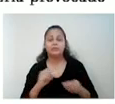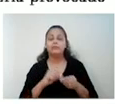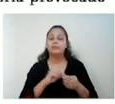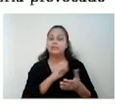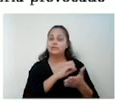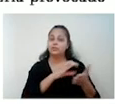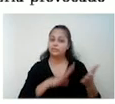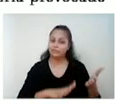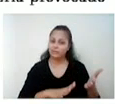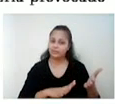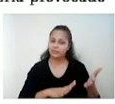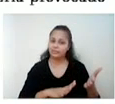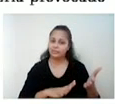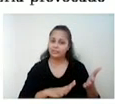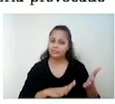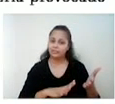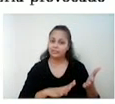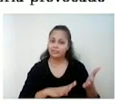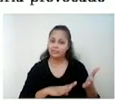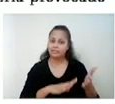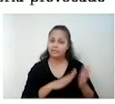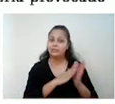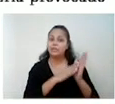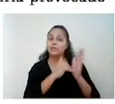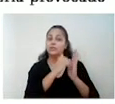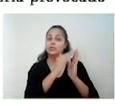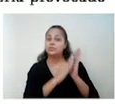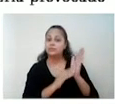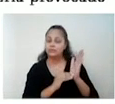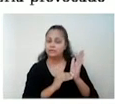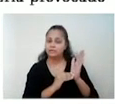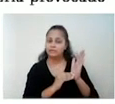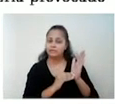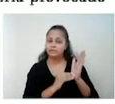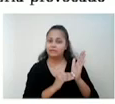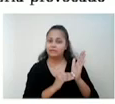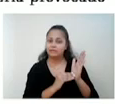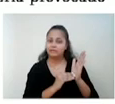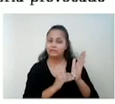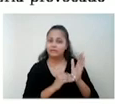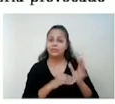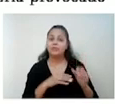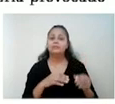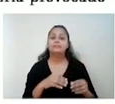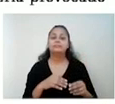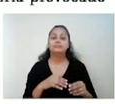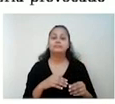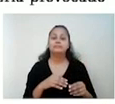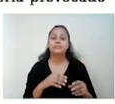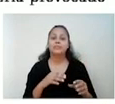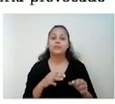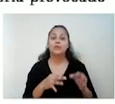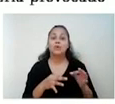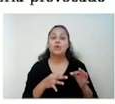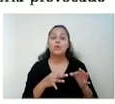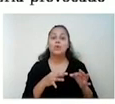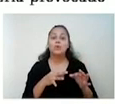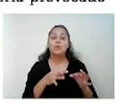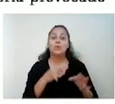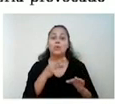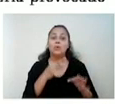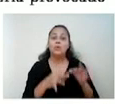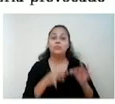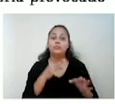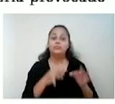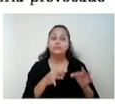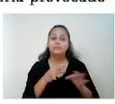atividades artesanais, no que parecem ser, pela imagem, né? Oficinas, certo?